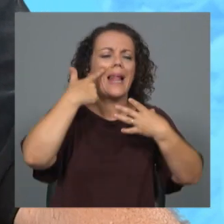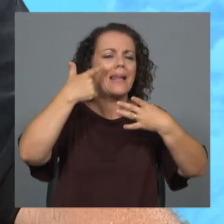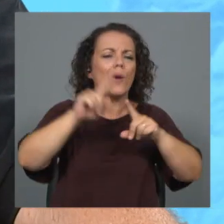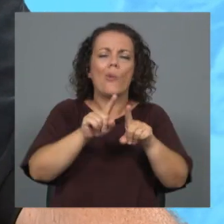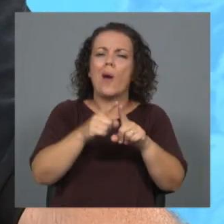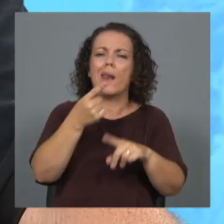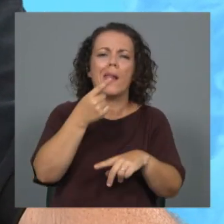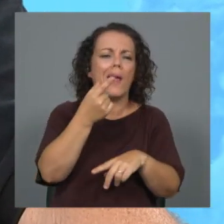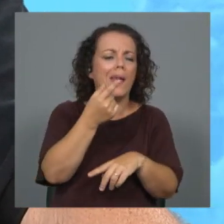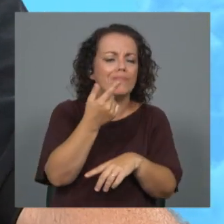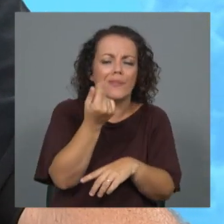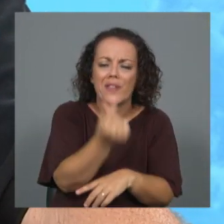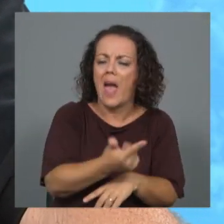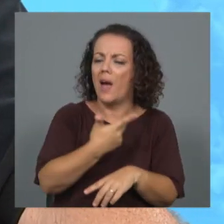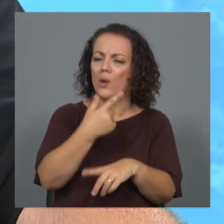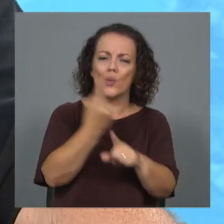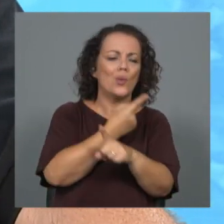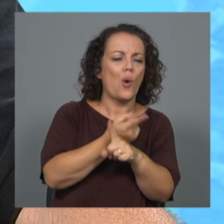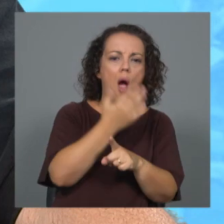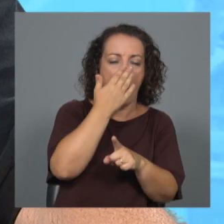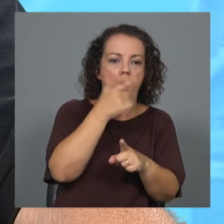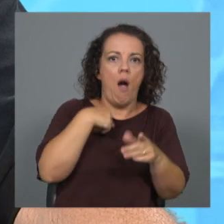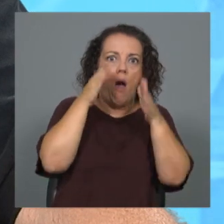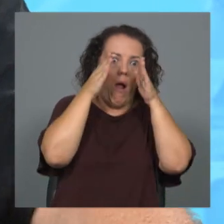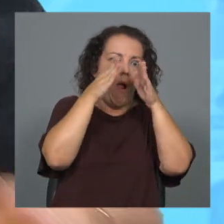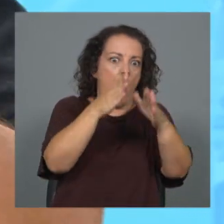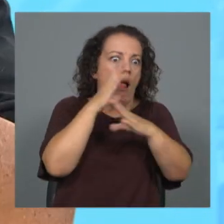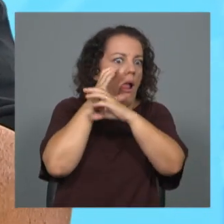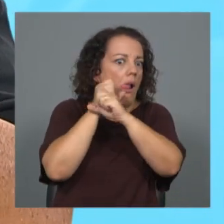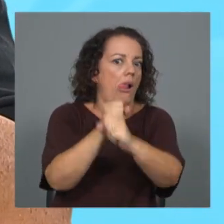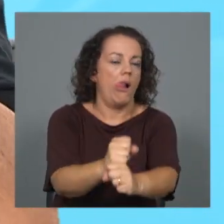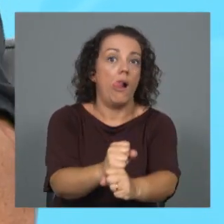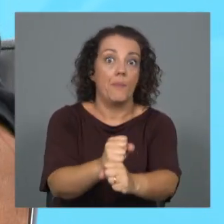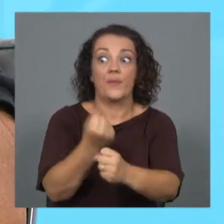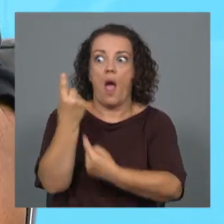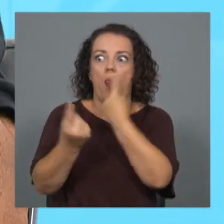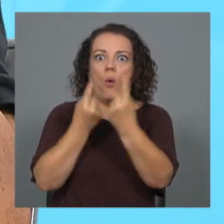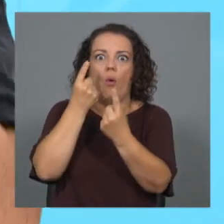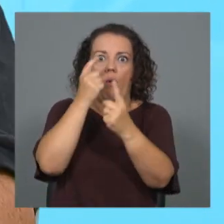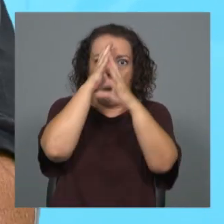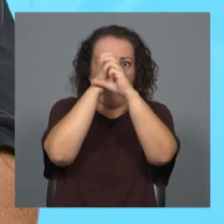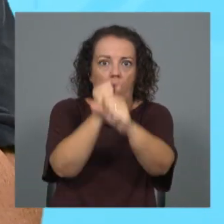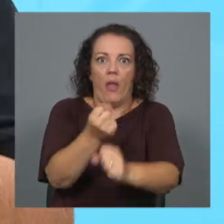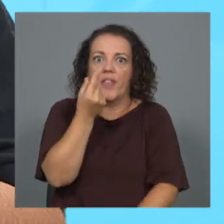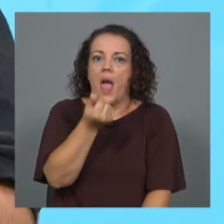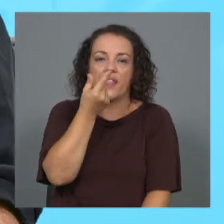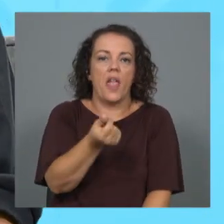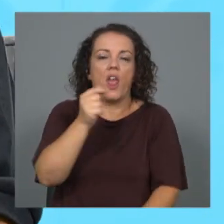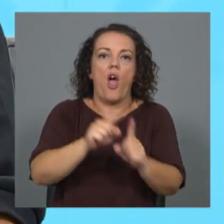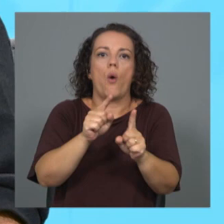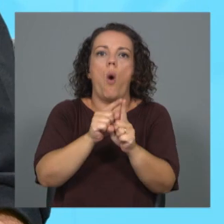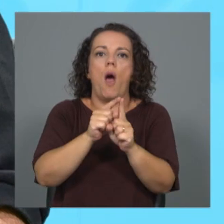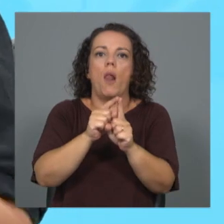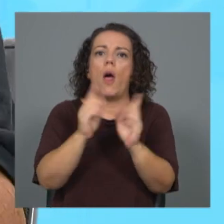em ídolos. O dinheiro pode ser um ídolo. Para uns, realmente, é o dinheiro é um ídolo. A pessoa